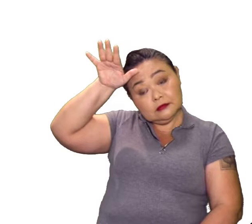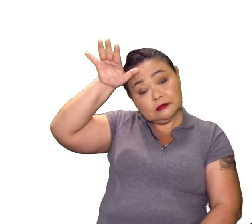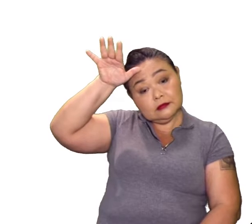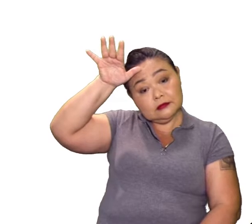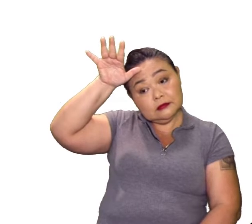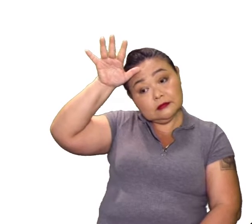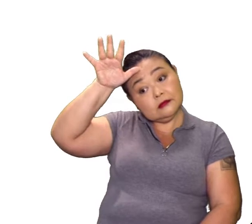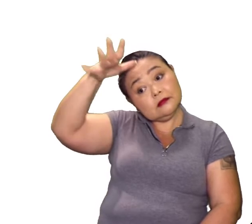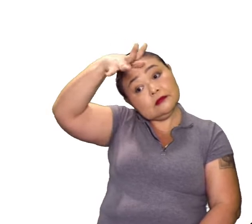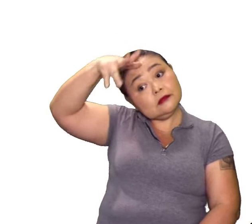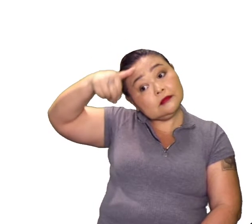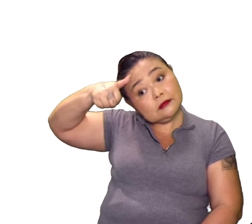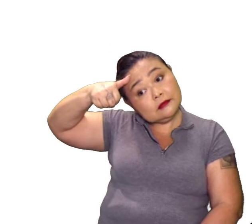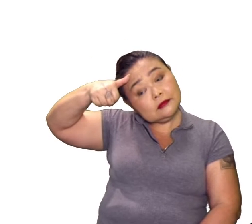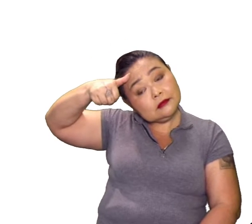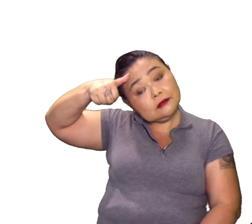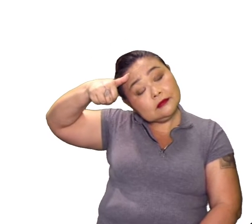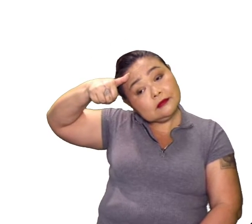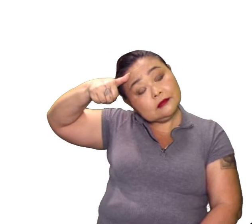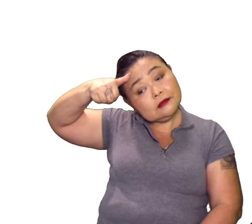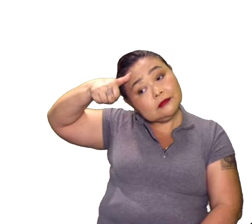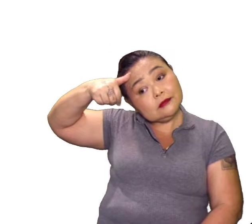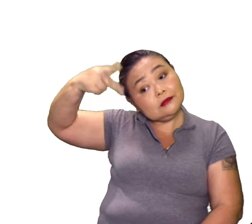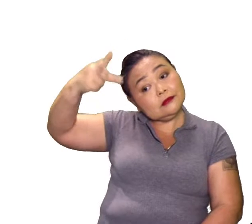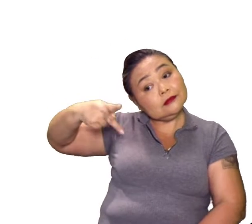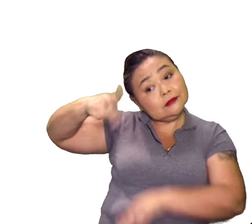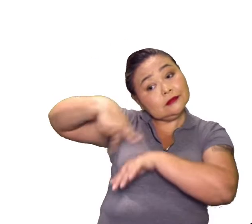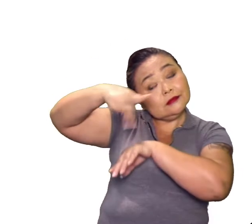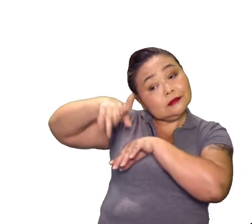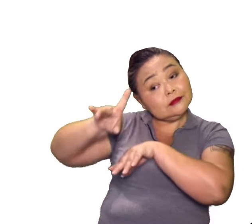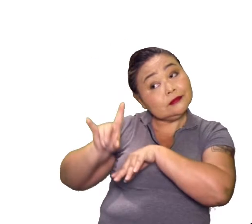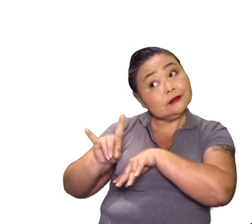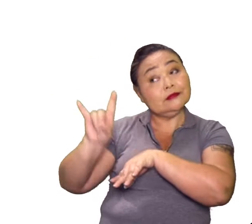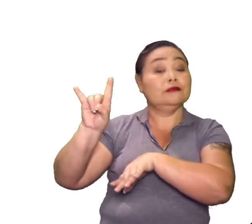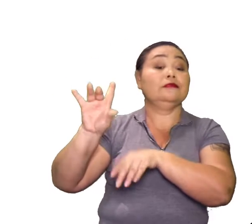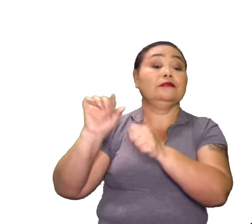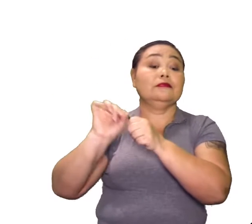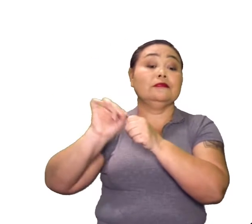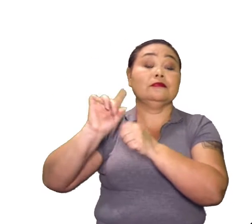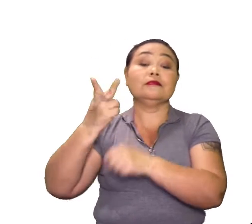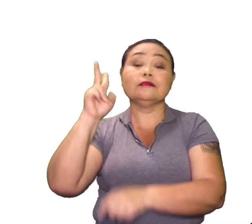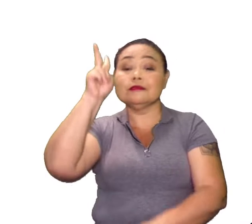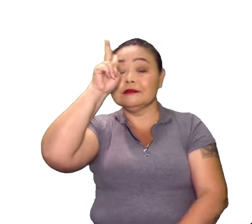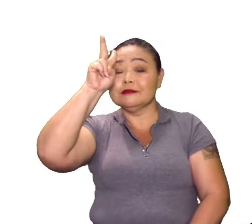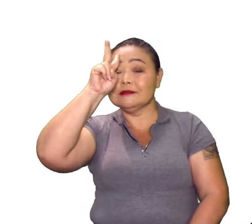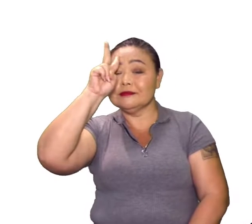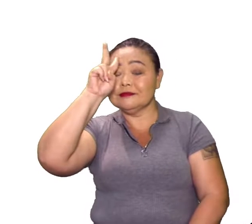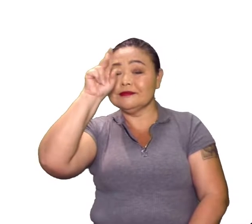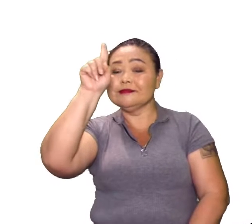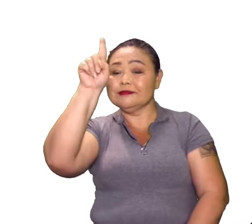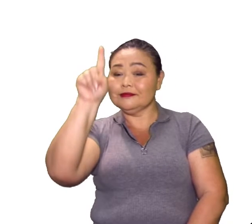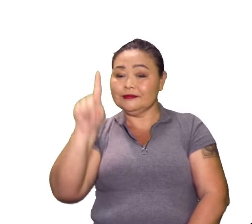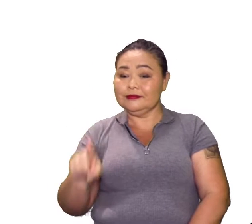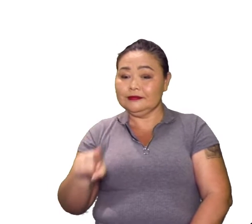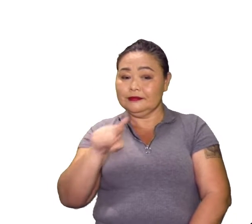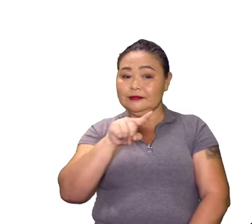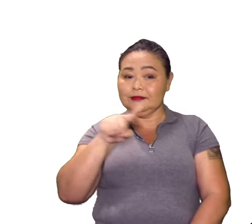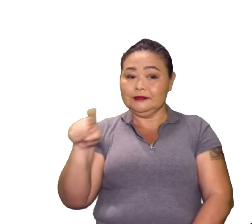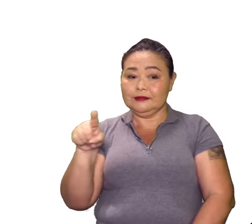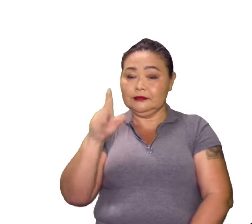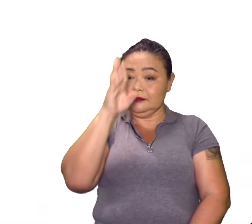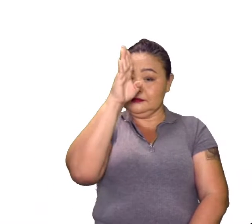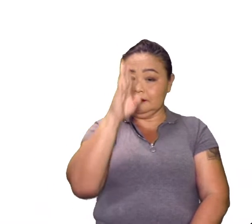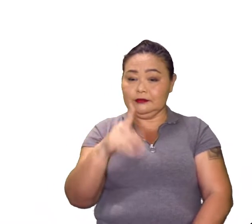Amazonas, Mato Grosso e com um país que é a Bolívia. E aí eu lembro que eu fiz uma cruz aqui